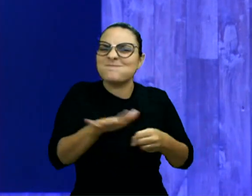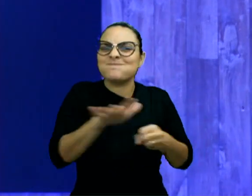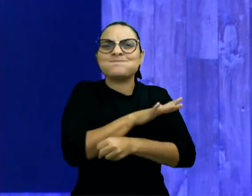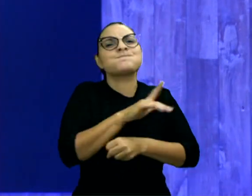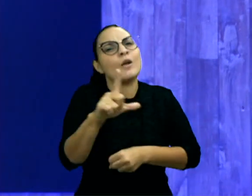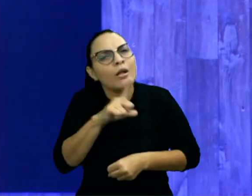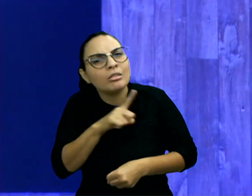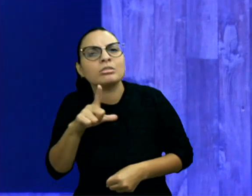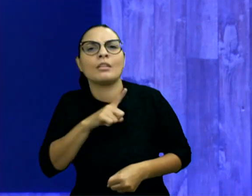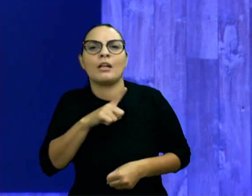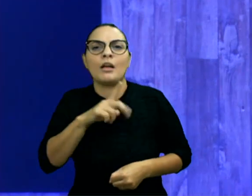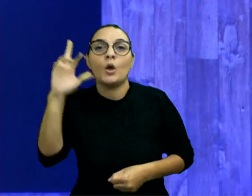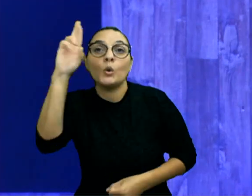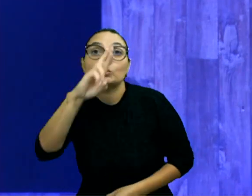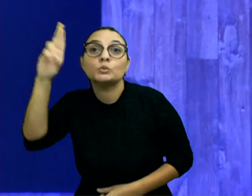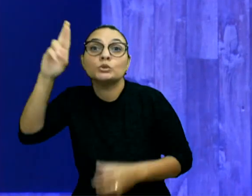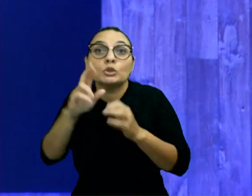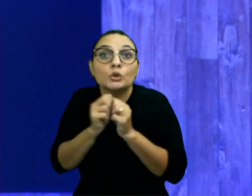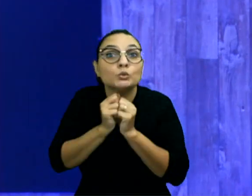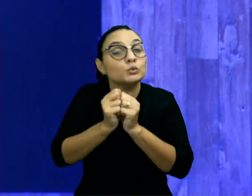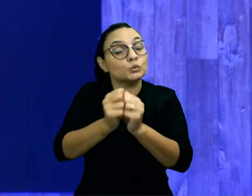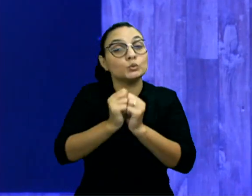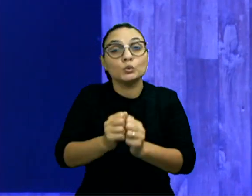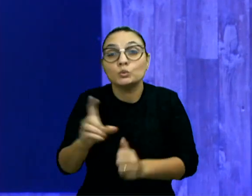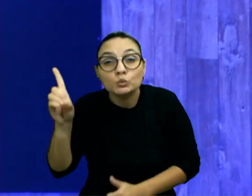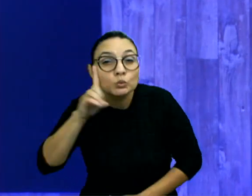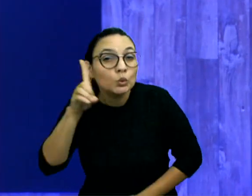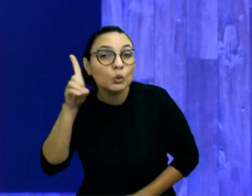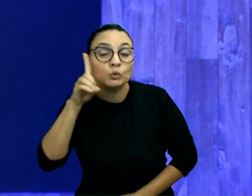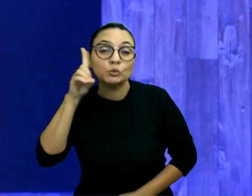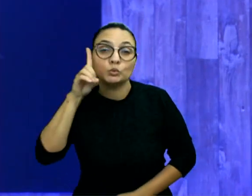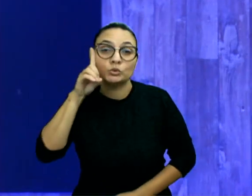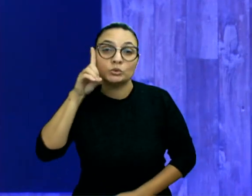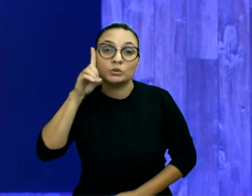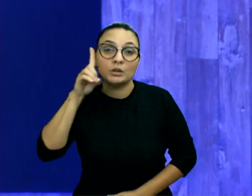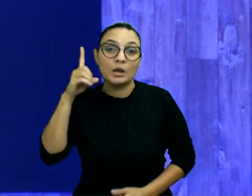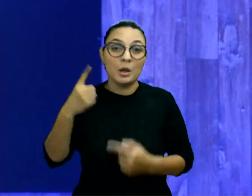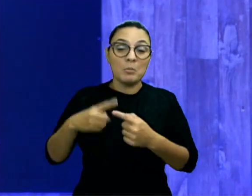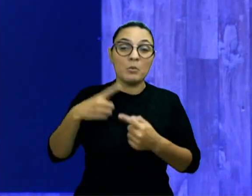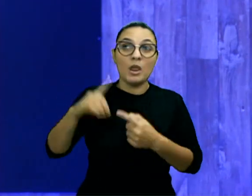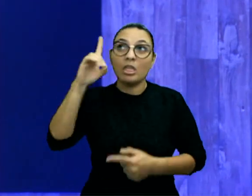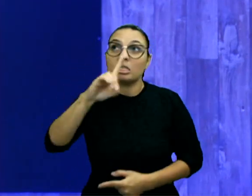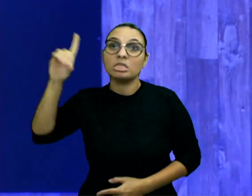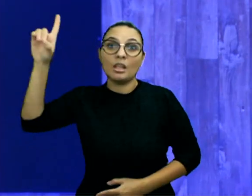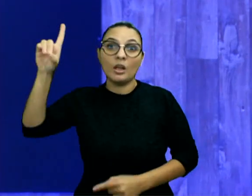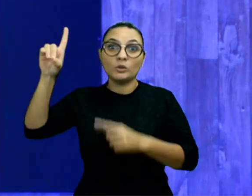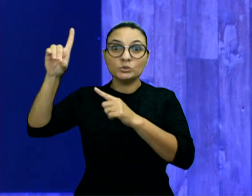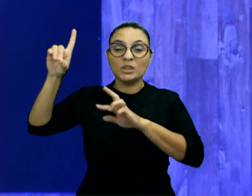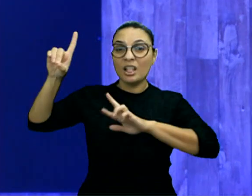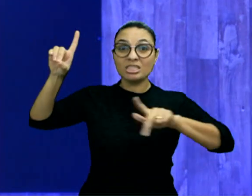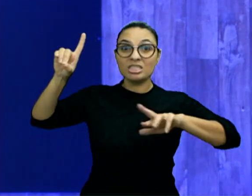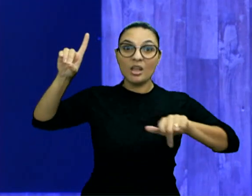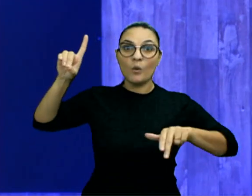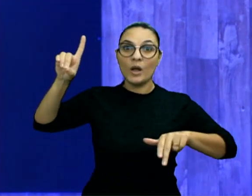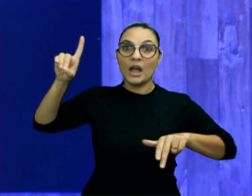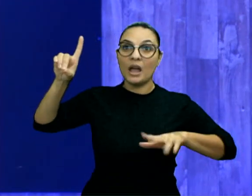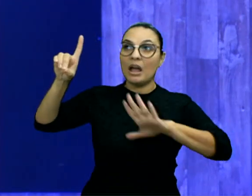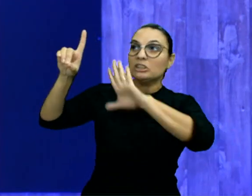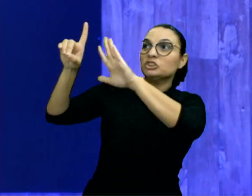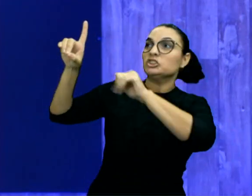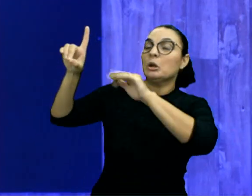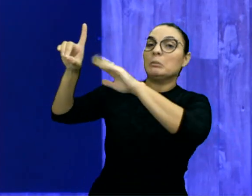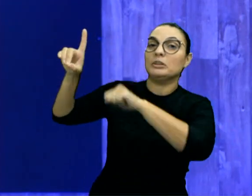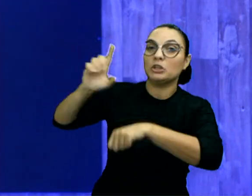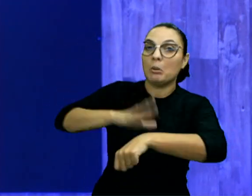você. O Senhor estará sempre com você. Ele não é mais um botão de SOS, ele é um companheiro, ele é